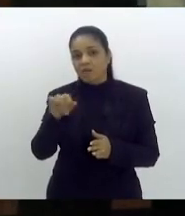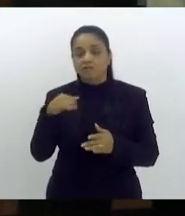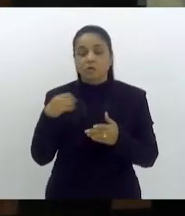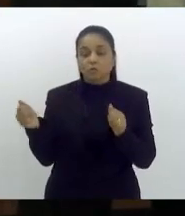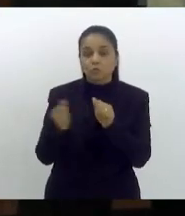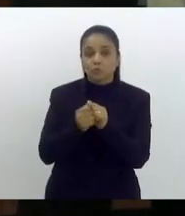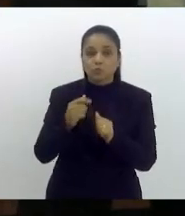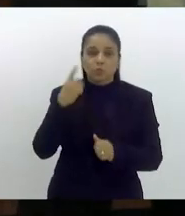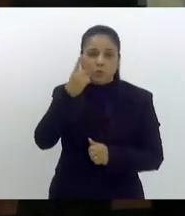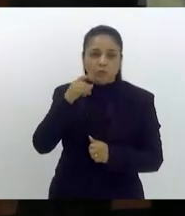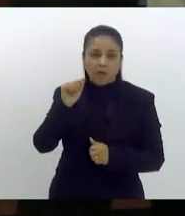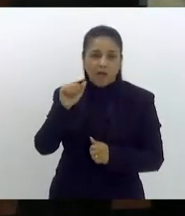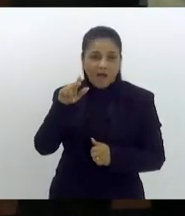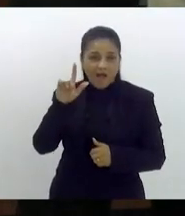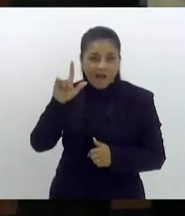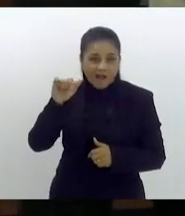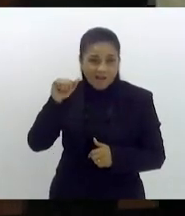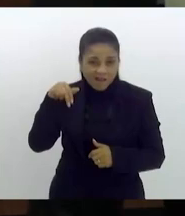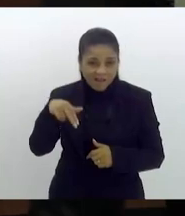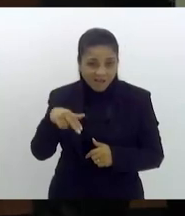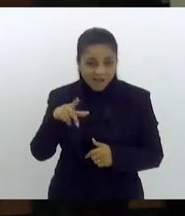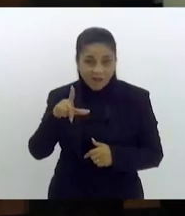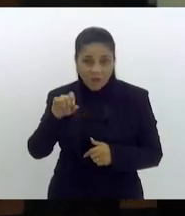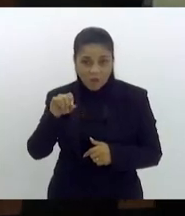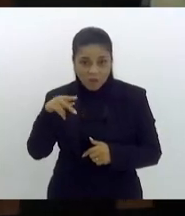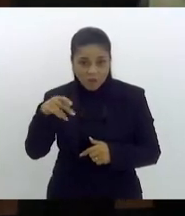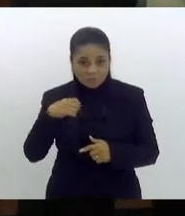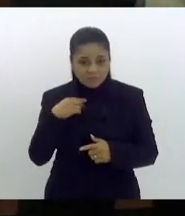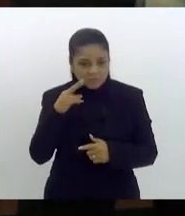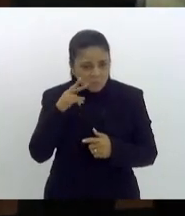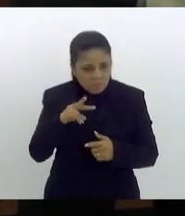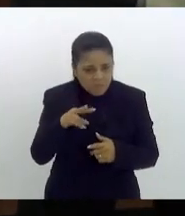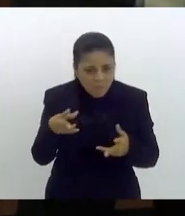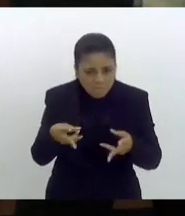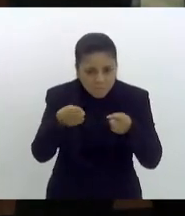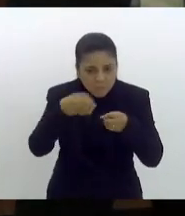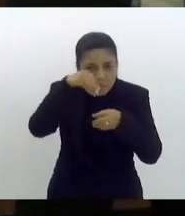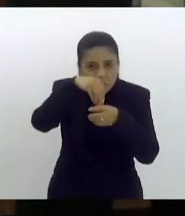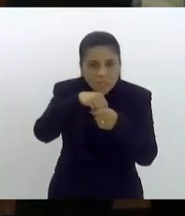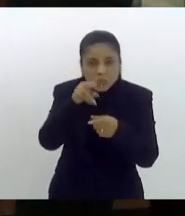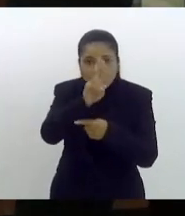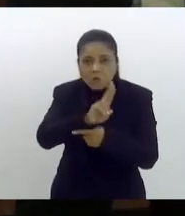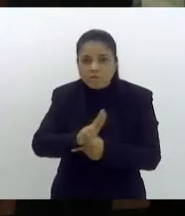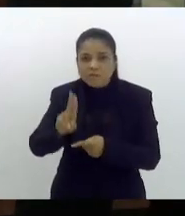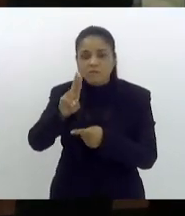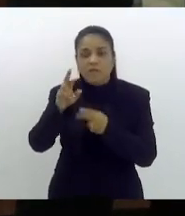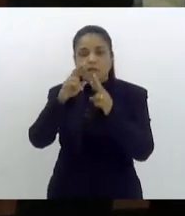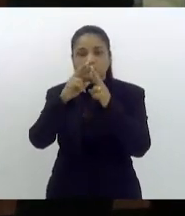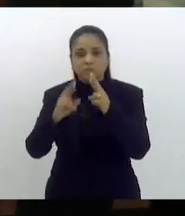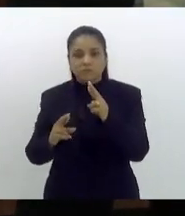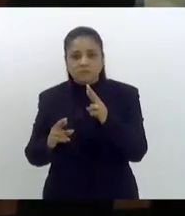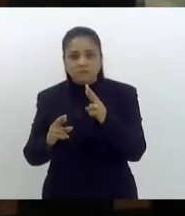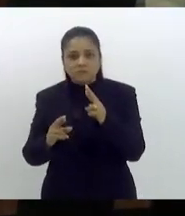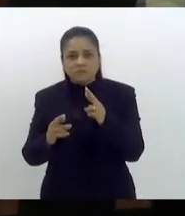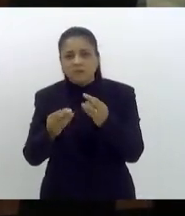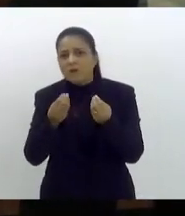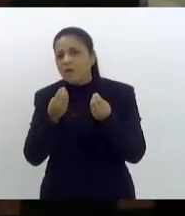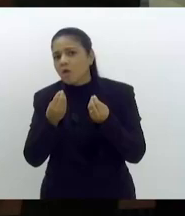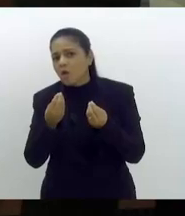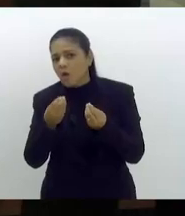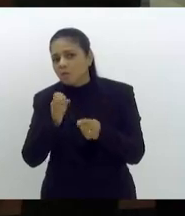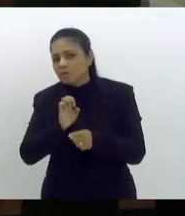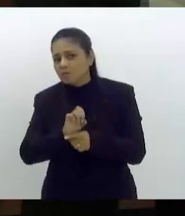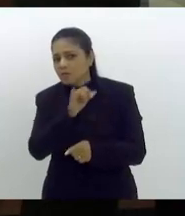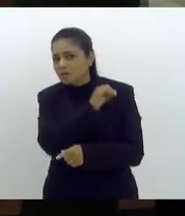a gente viu uma Cracolândia instalada dentro da Universidade do Estado do Rio de Janeiro ora pode